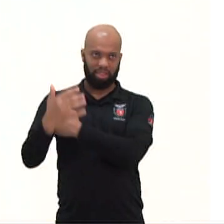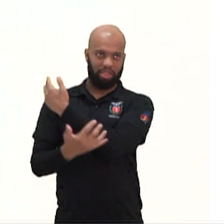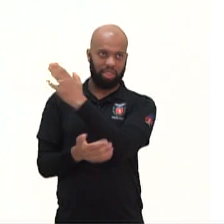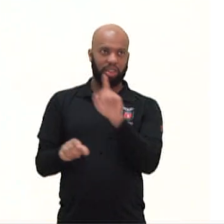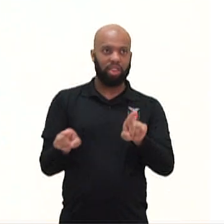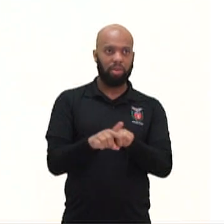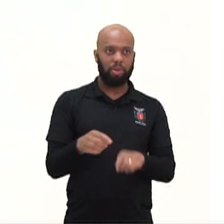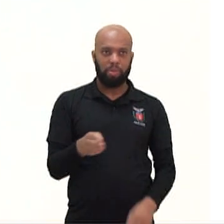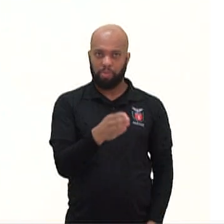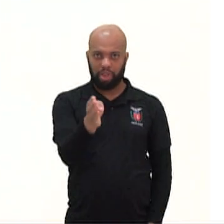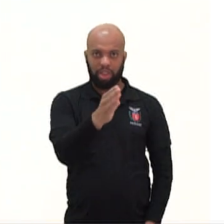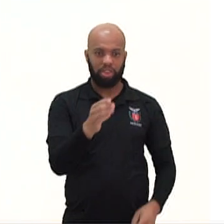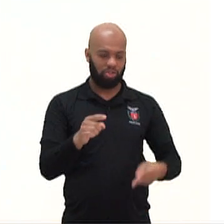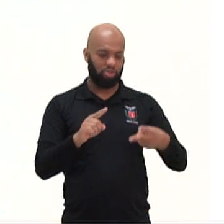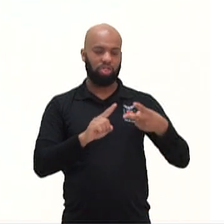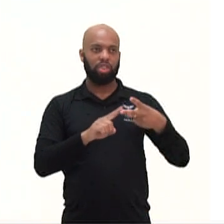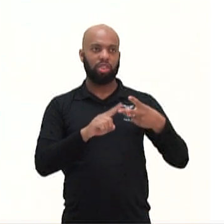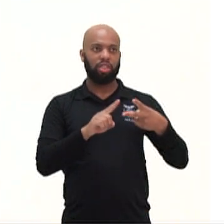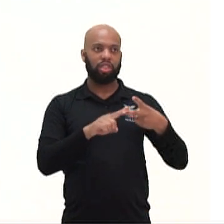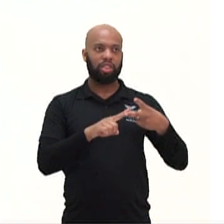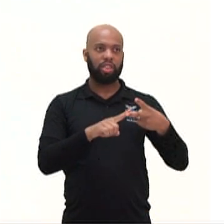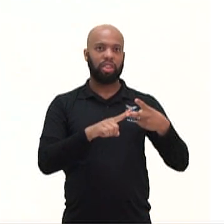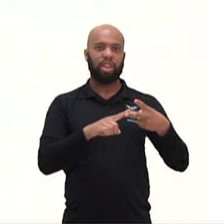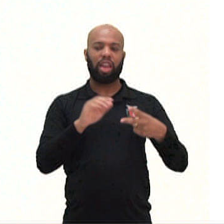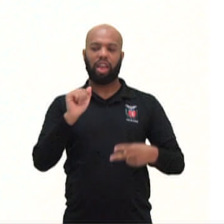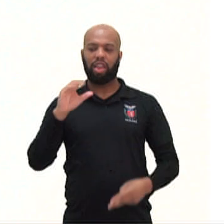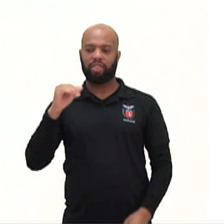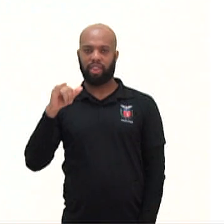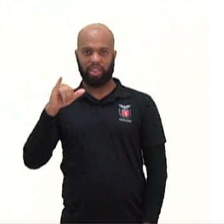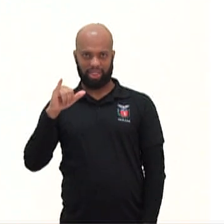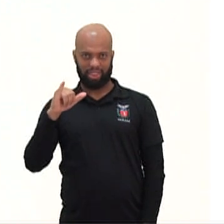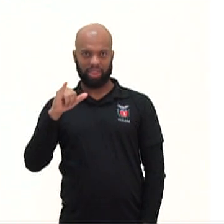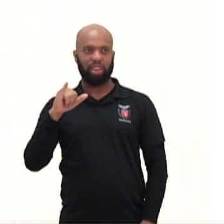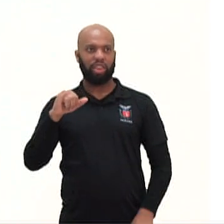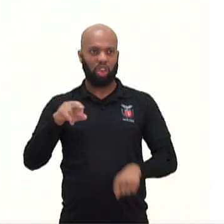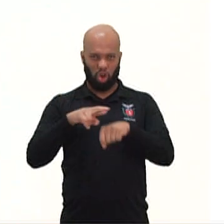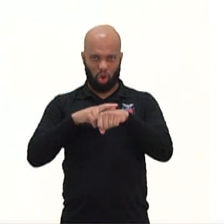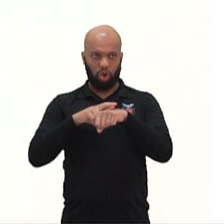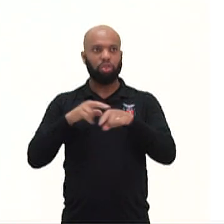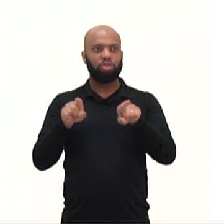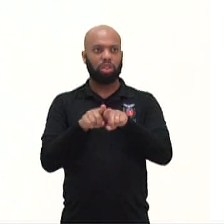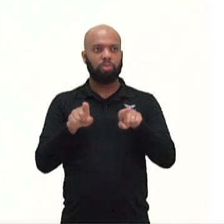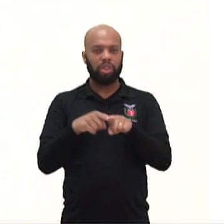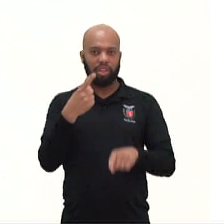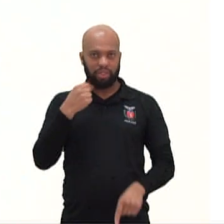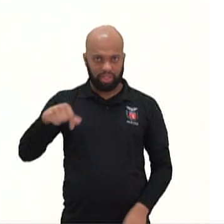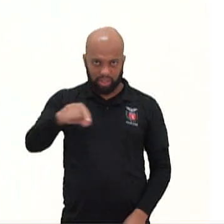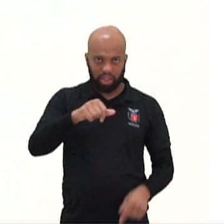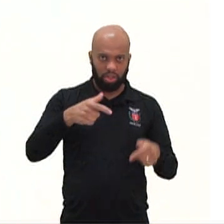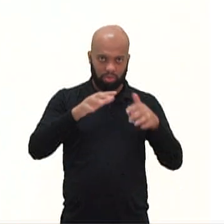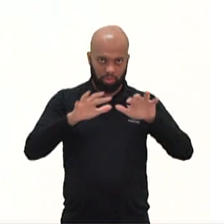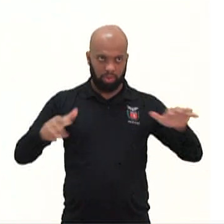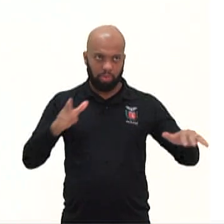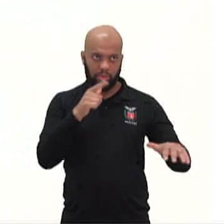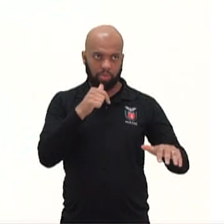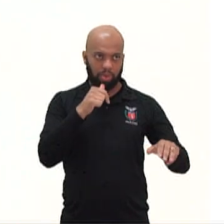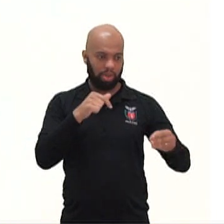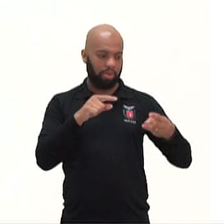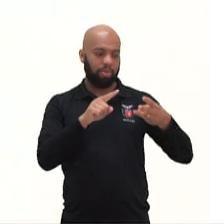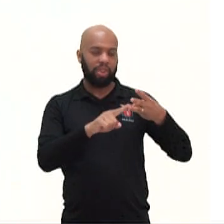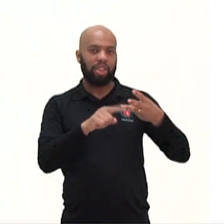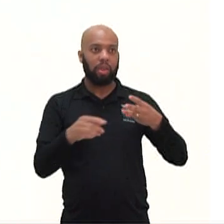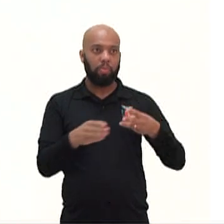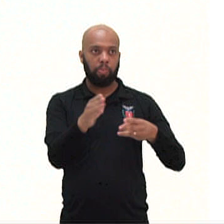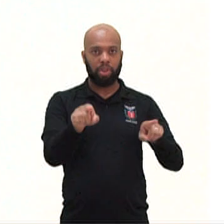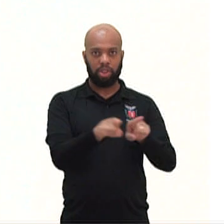Letra B, açaí e sal marinho. Letra C, tainha e petróleo. Então, agora você tem um tempo para